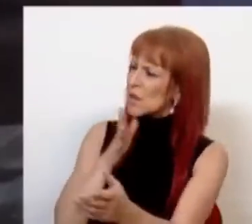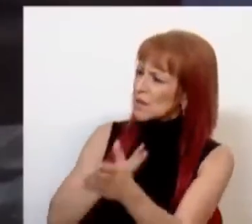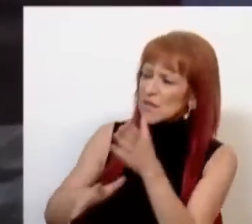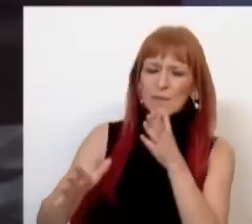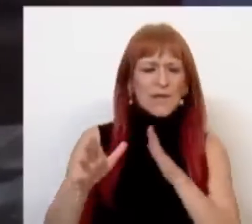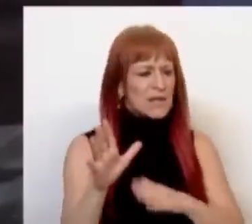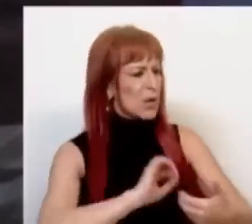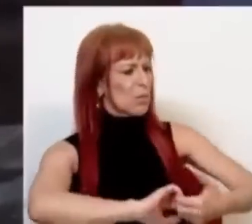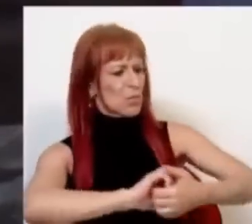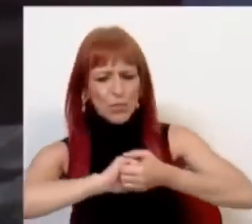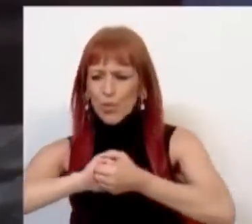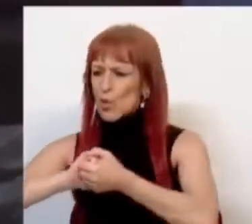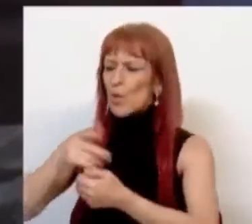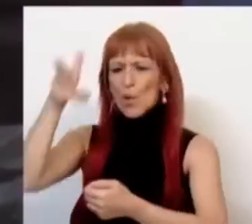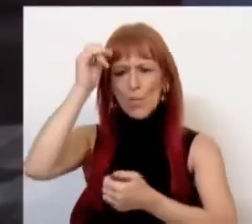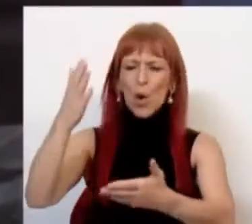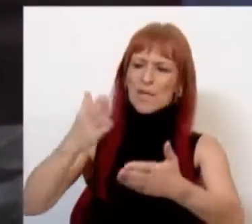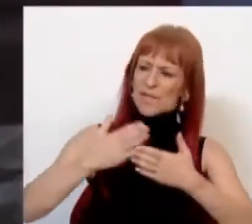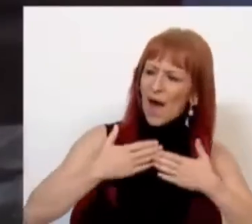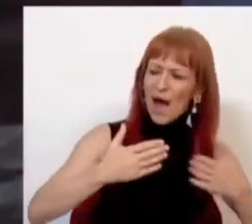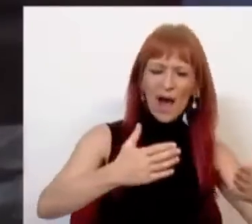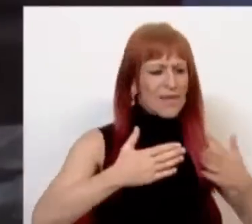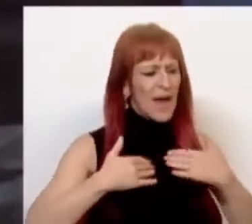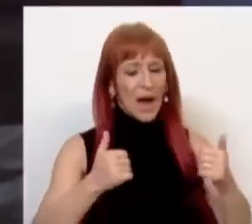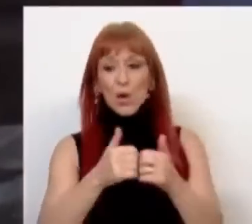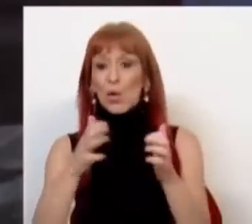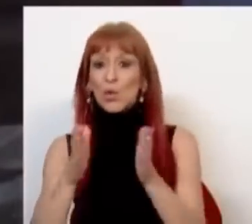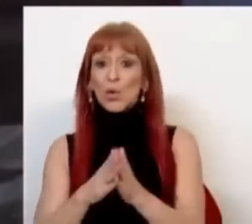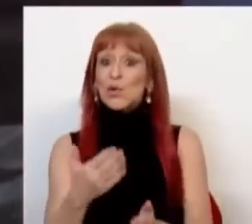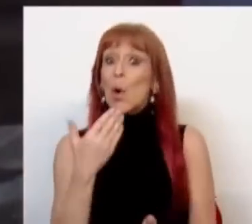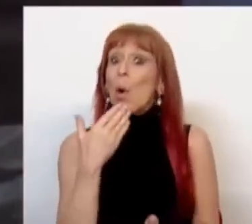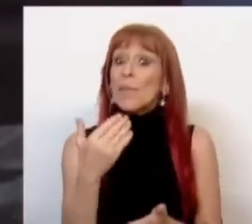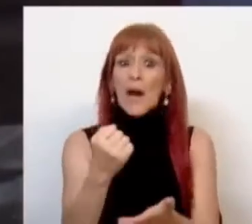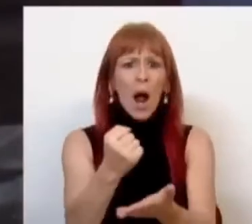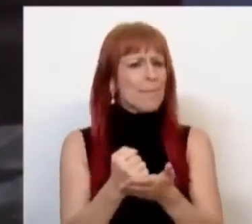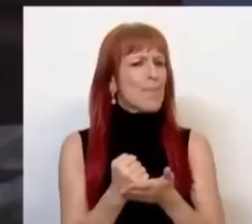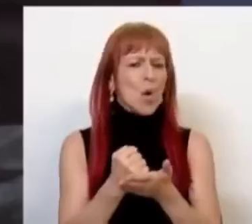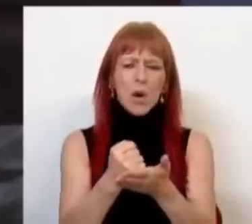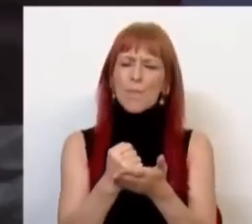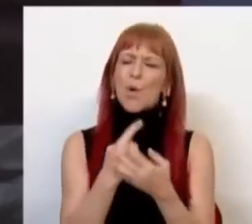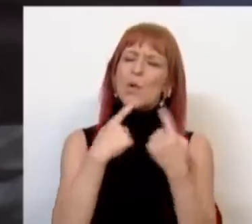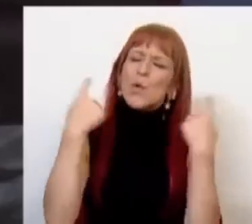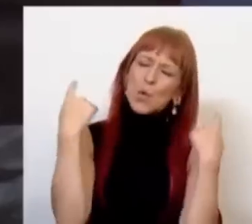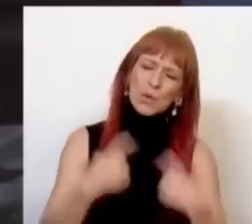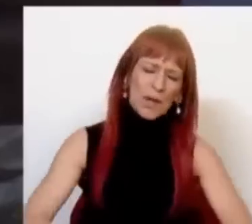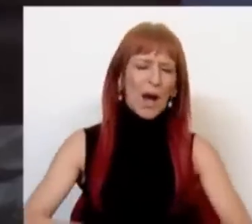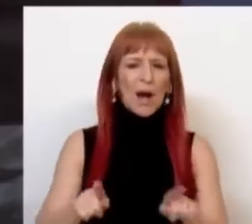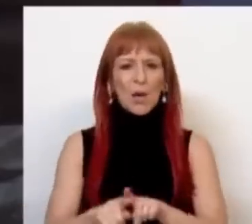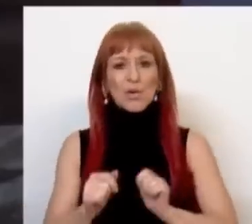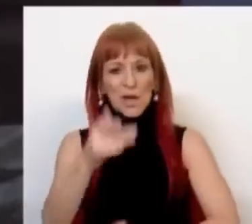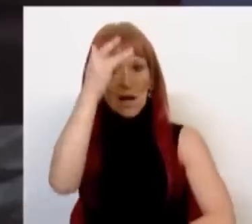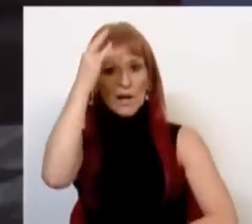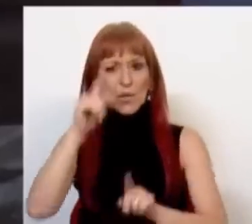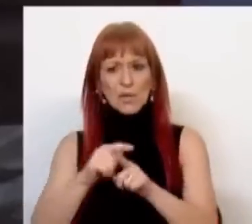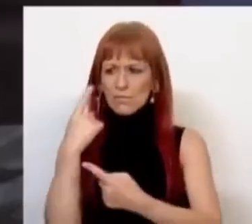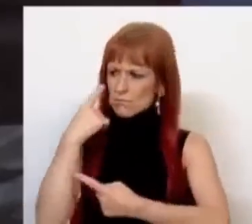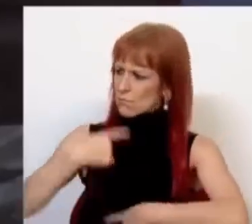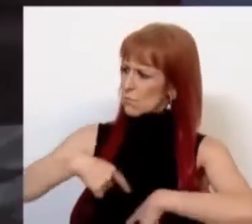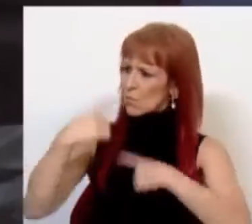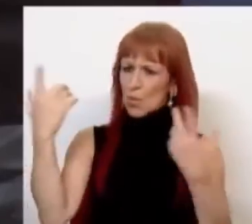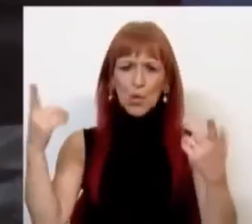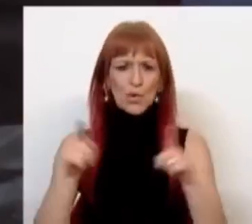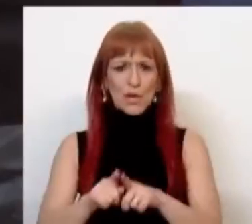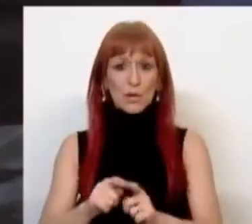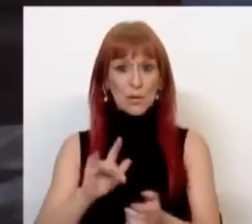de solidariedade e encorajamento. A todos agradeci o apoio incondicional e a fraternidade que demonstraram